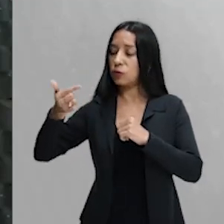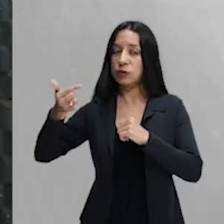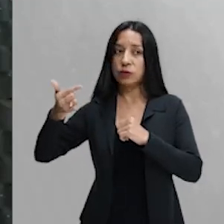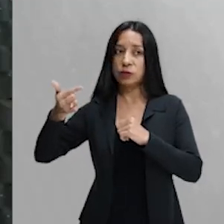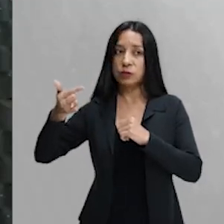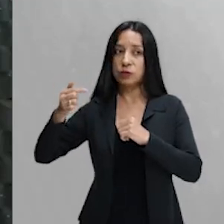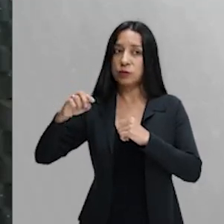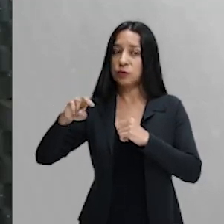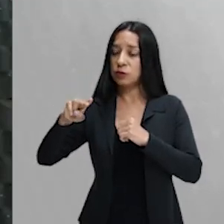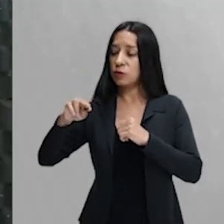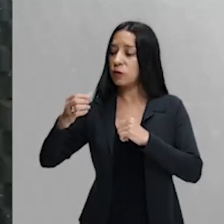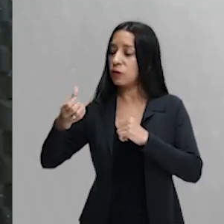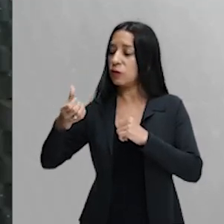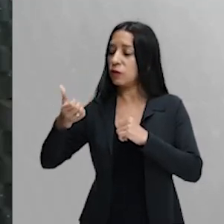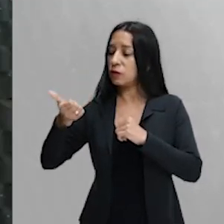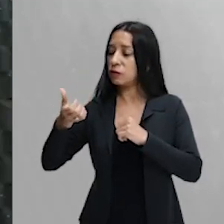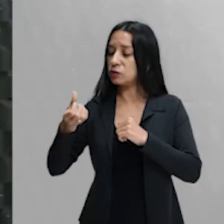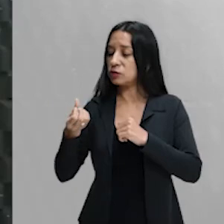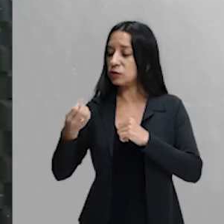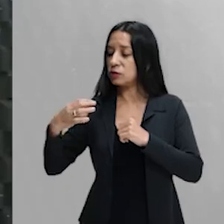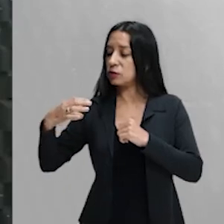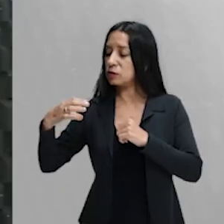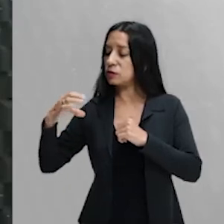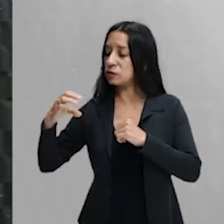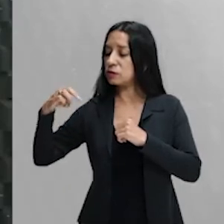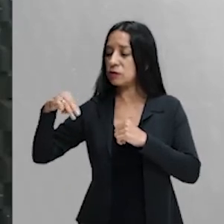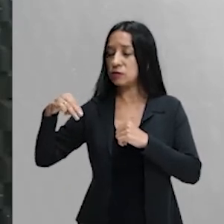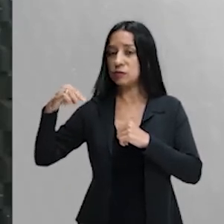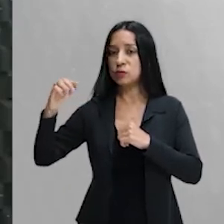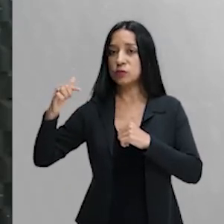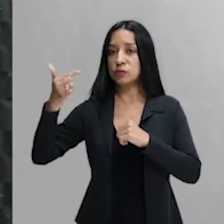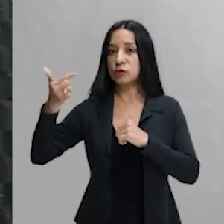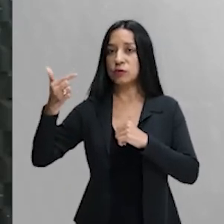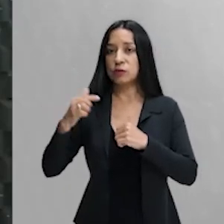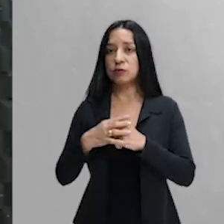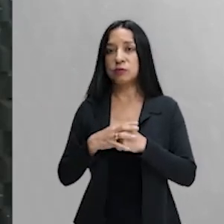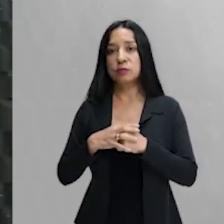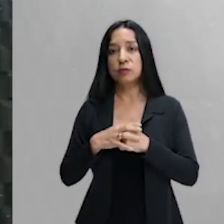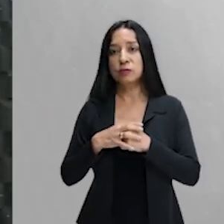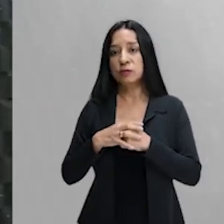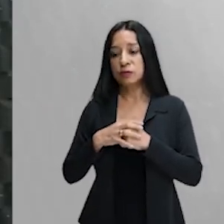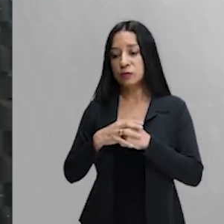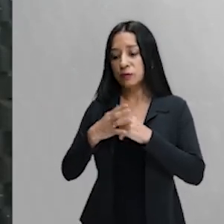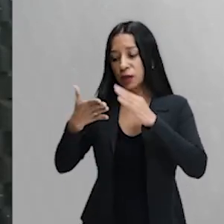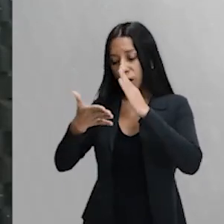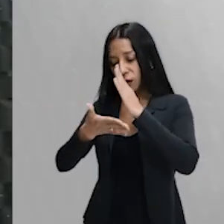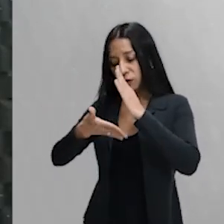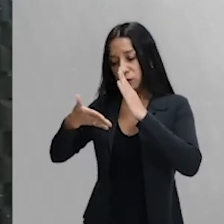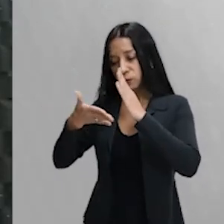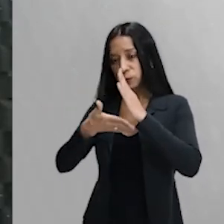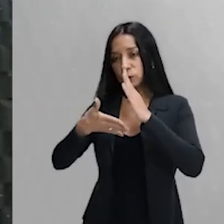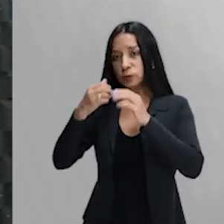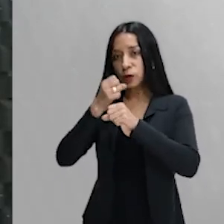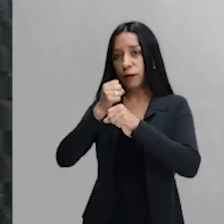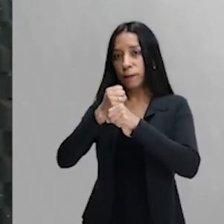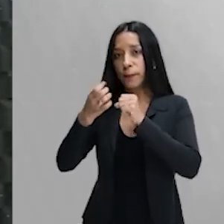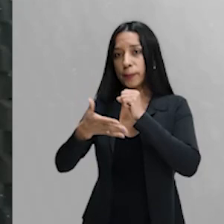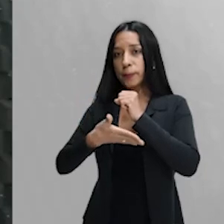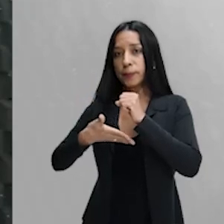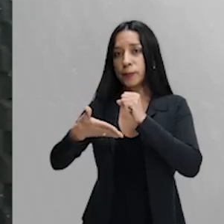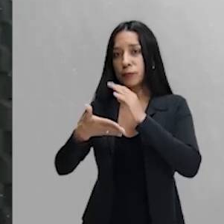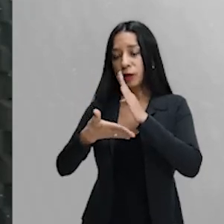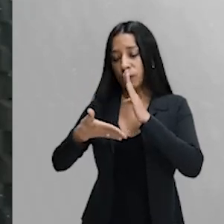16 centímetros quadrados. Essa é a área da base da minha